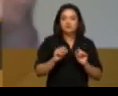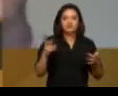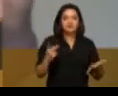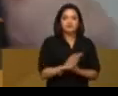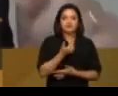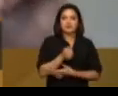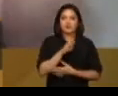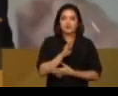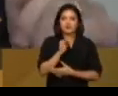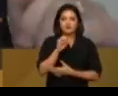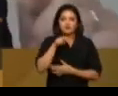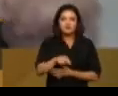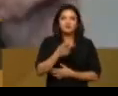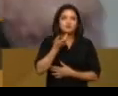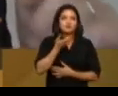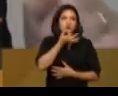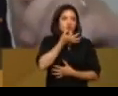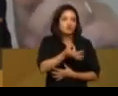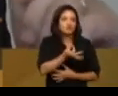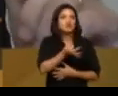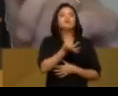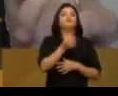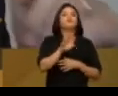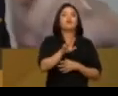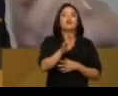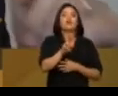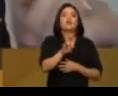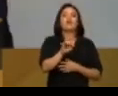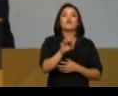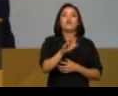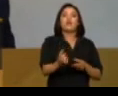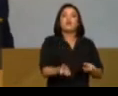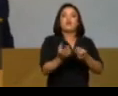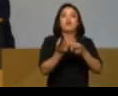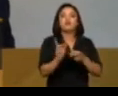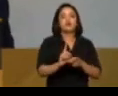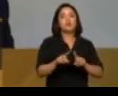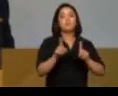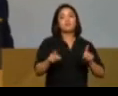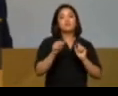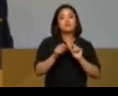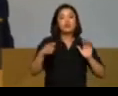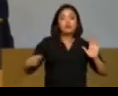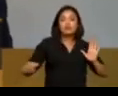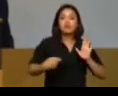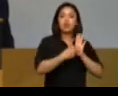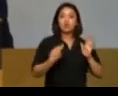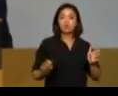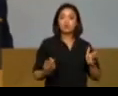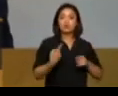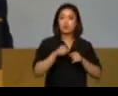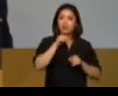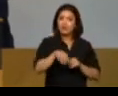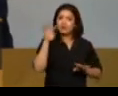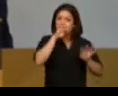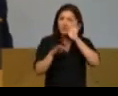ABICOM sugeriu a venda de refinarias da Petrobras, mas denunciou a estatal como se ela estivesse abusando